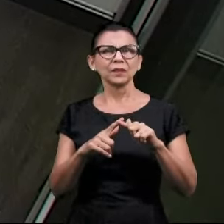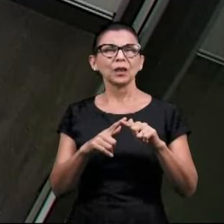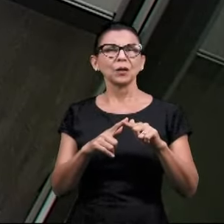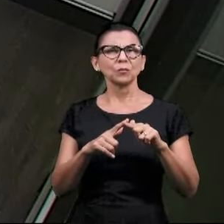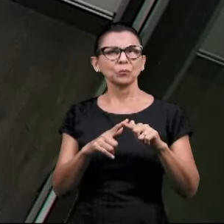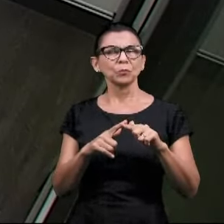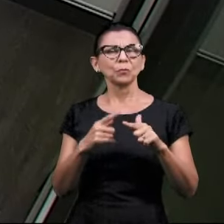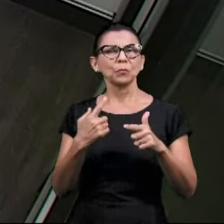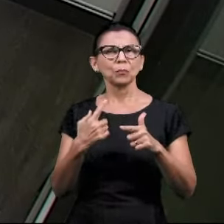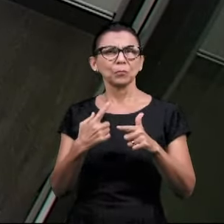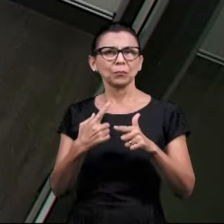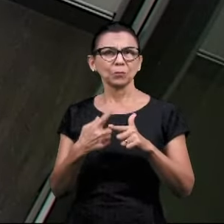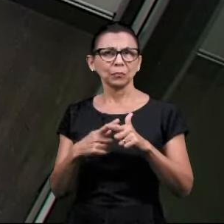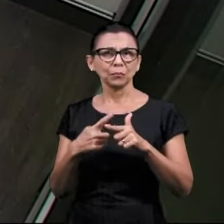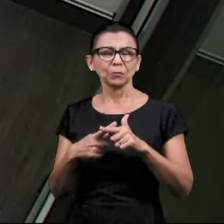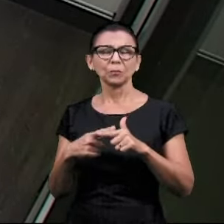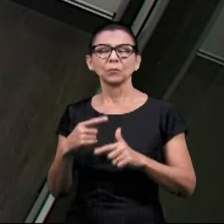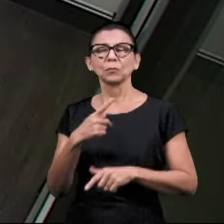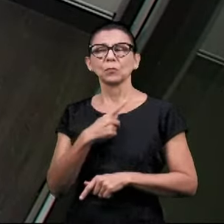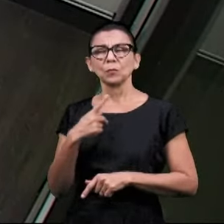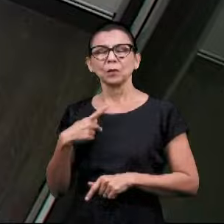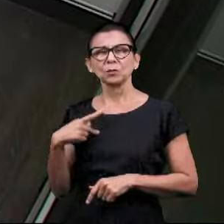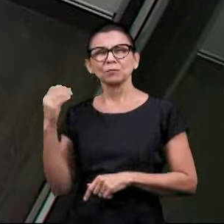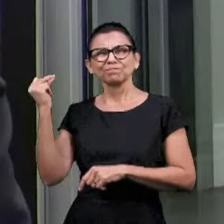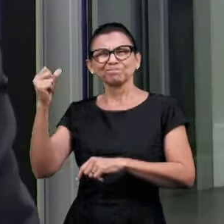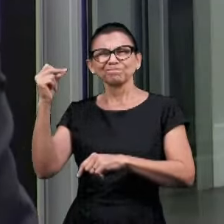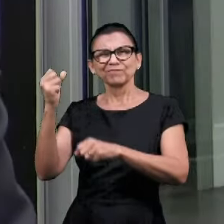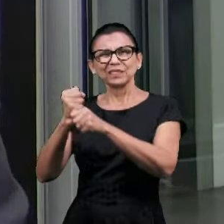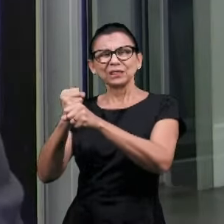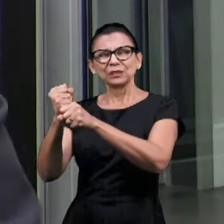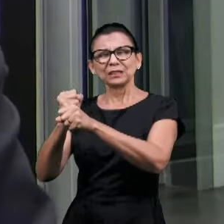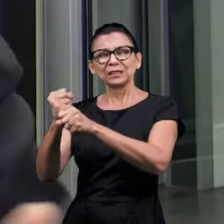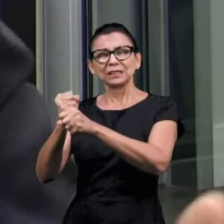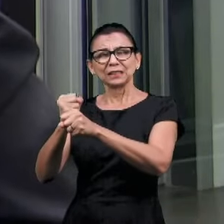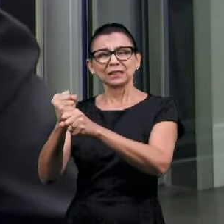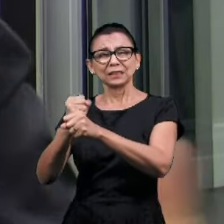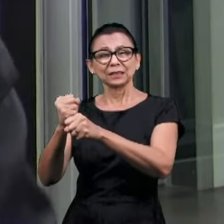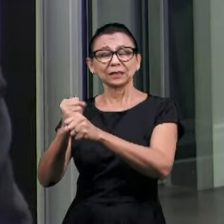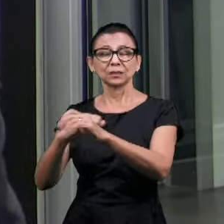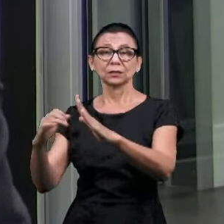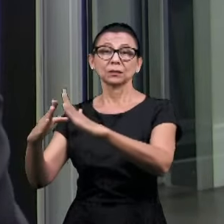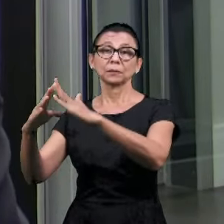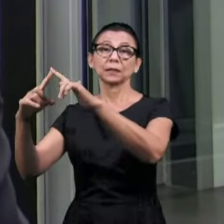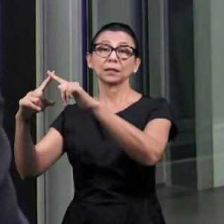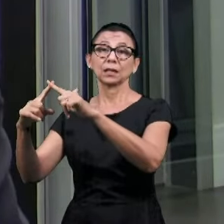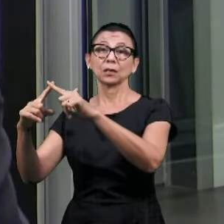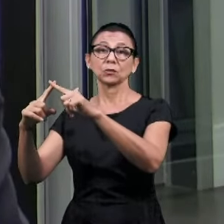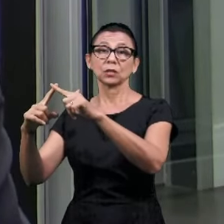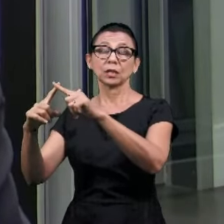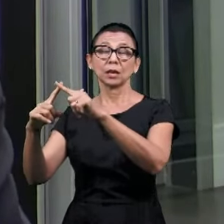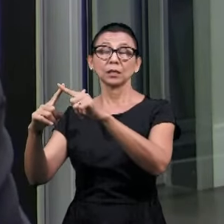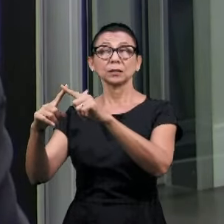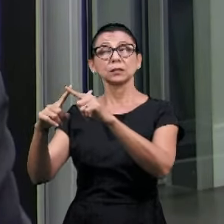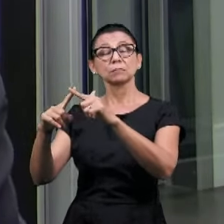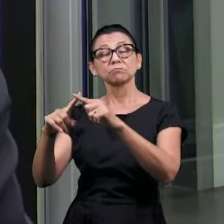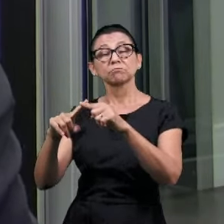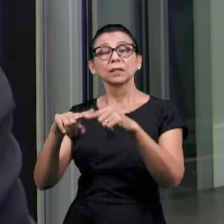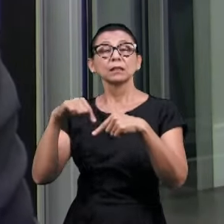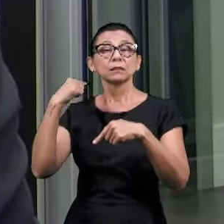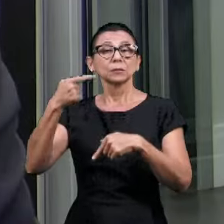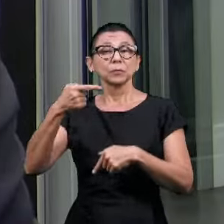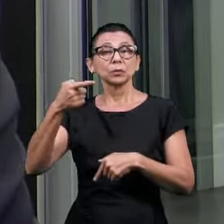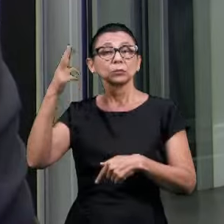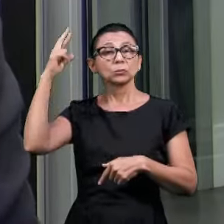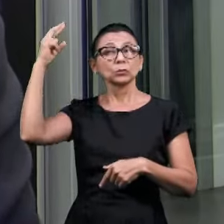cria um vínculo com os irmãos, um vínculo com as ovelhas, um amor, aquilo que vem do Senhor, né? Então, não é